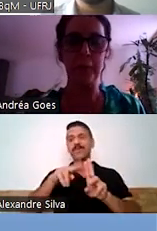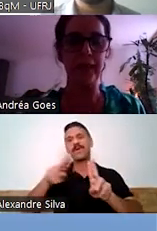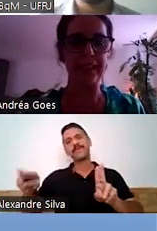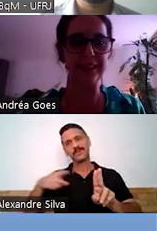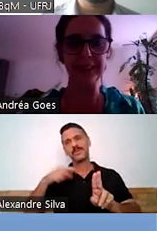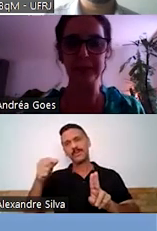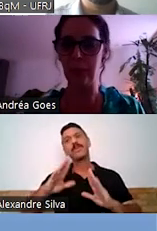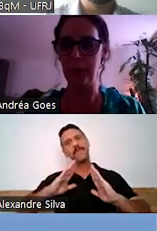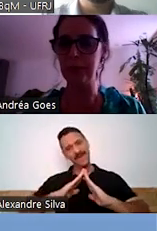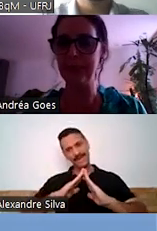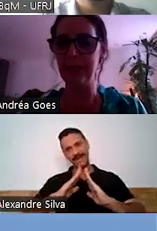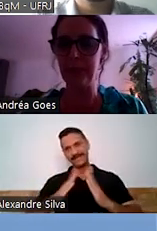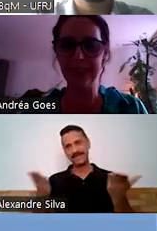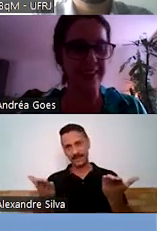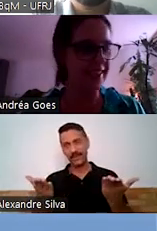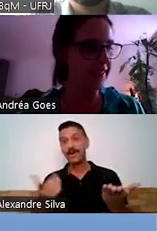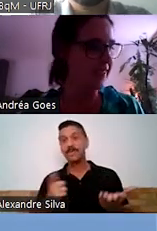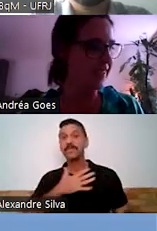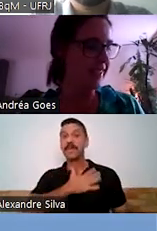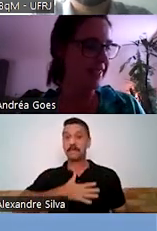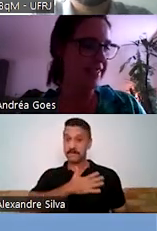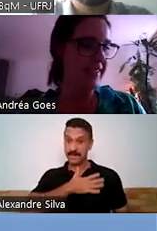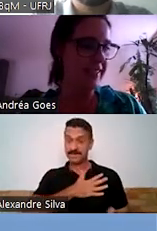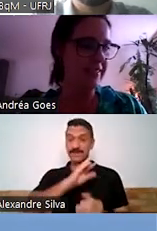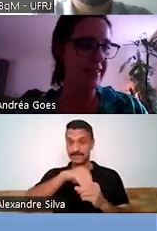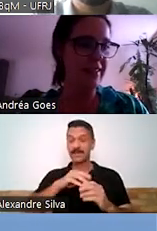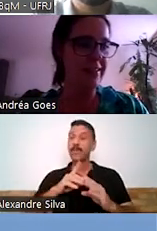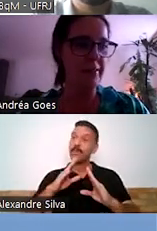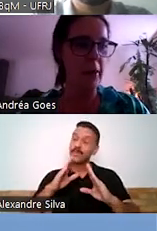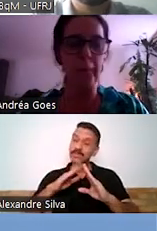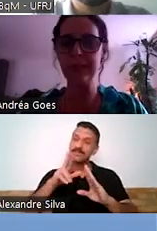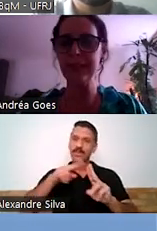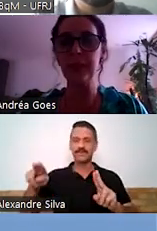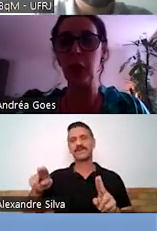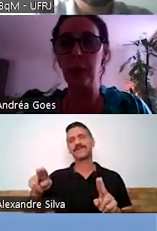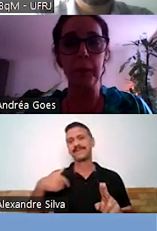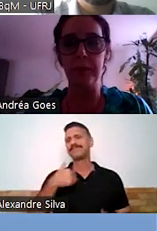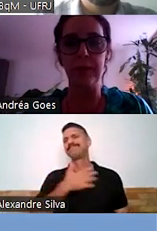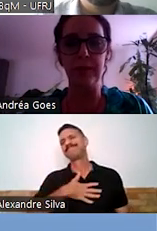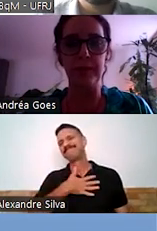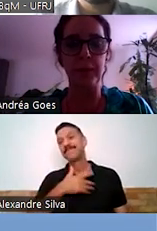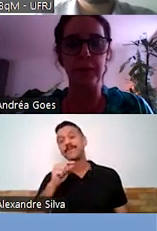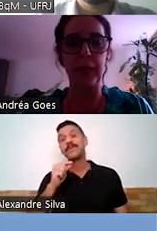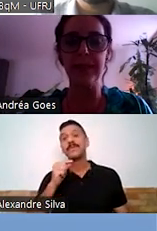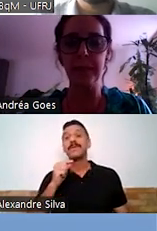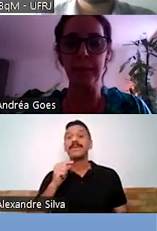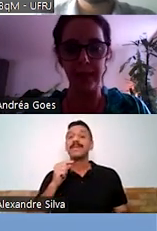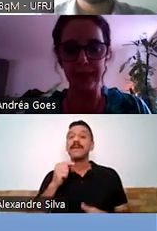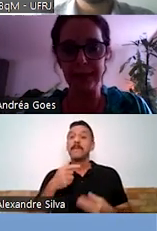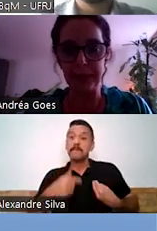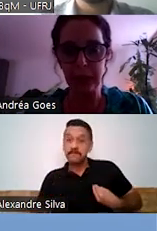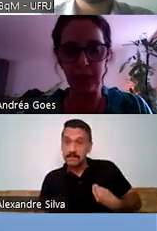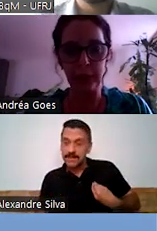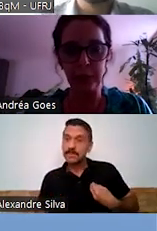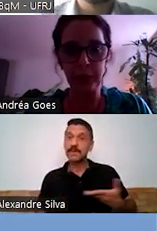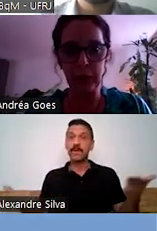esteja na minha casa nesse momento, mas é um prazer e é um prazer enorme para mim participar